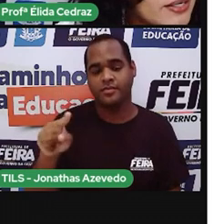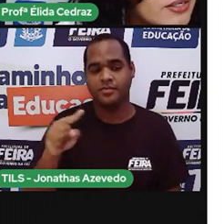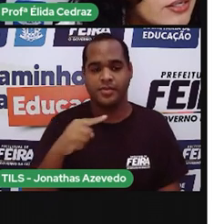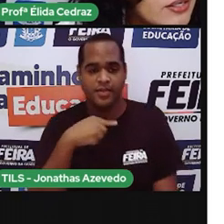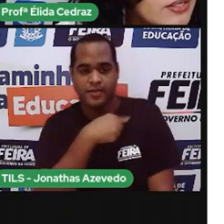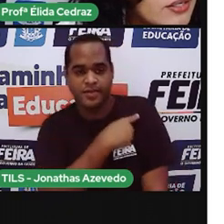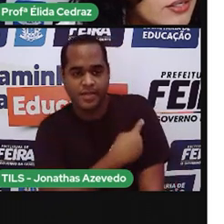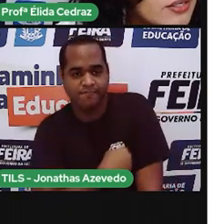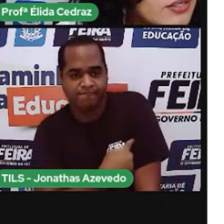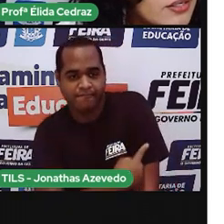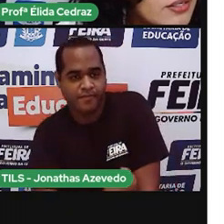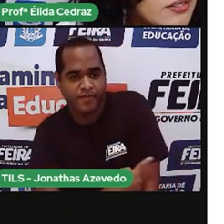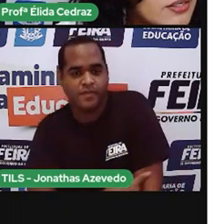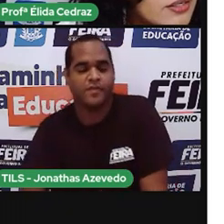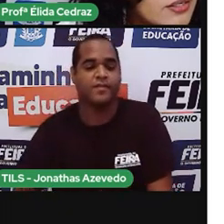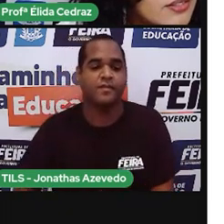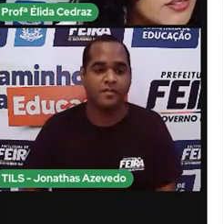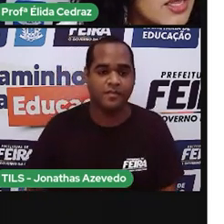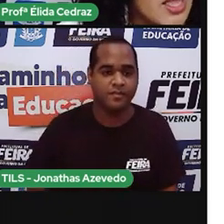zebra